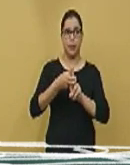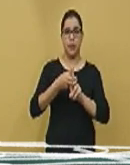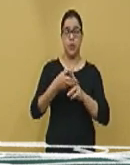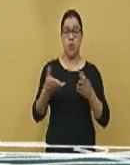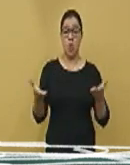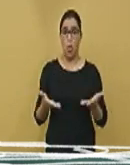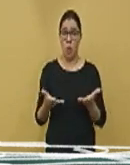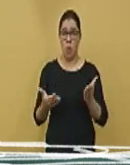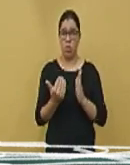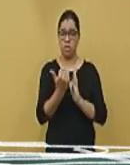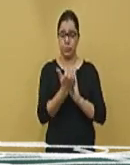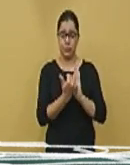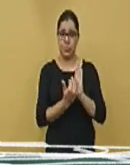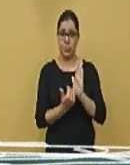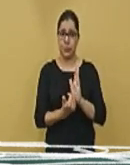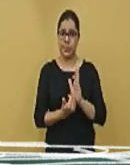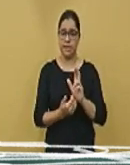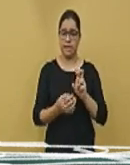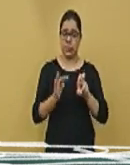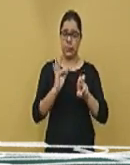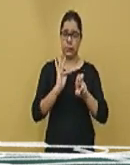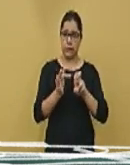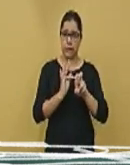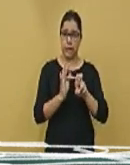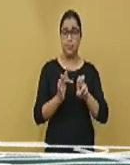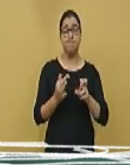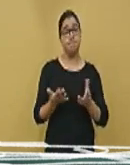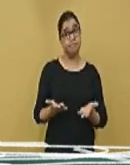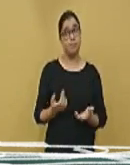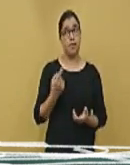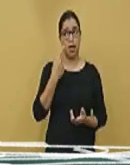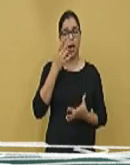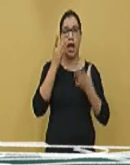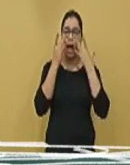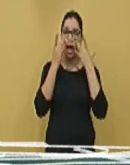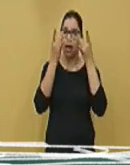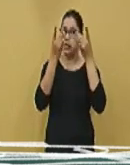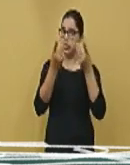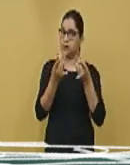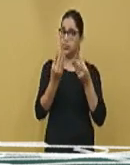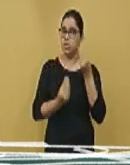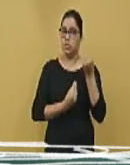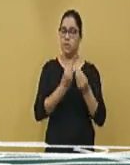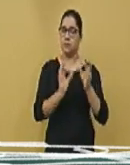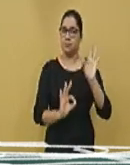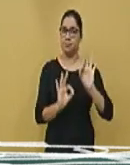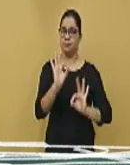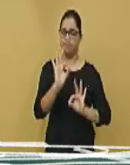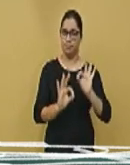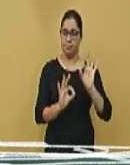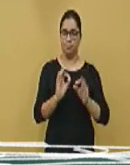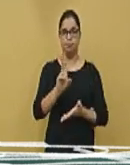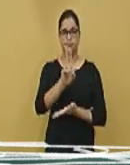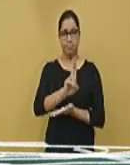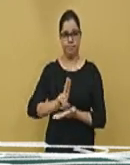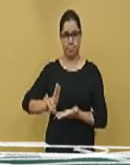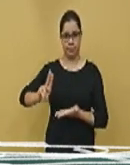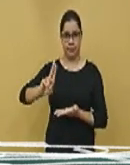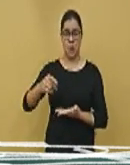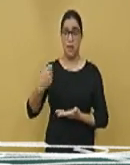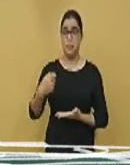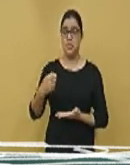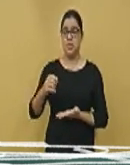da UAB, nós vamos ter que prestar muita atenção no que nós vamos fazer como universidade, porque nós vamos ter que usar o orçamento